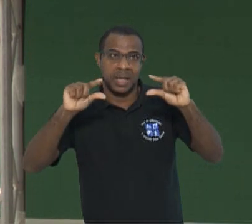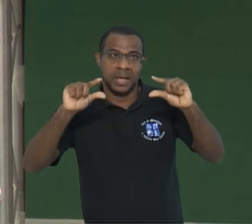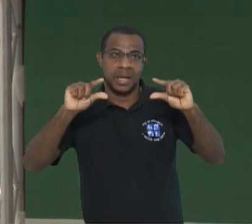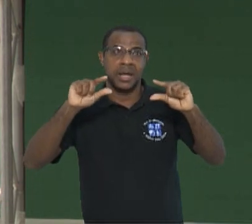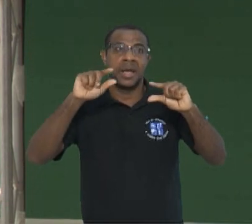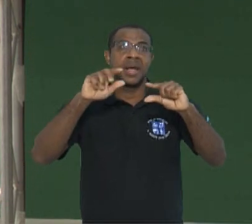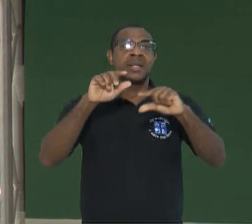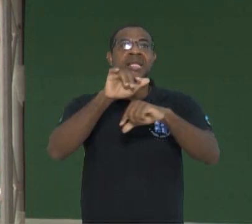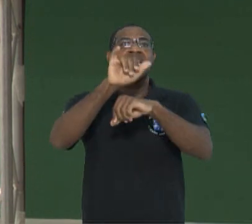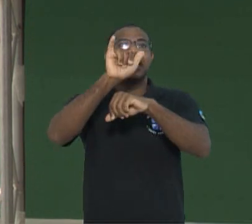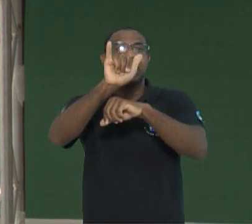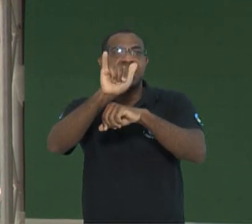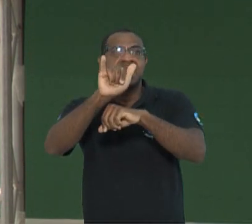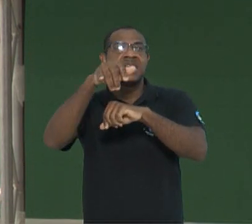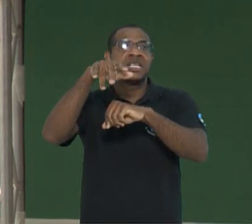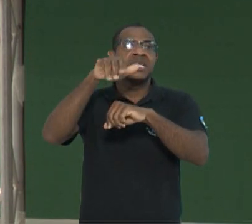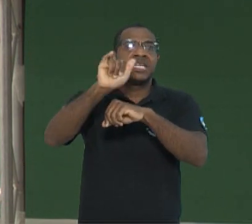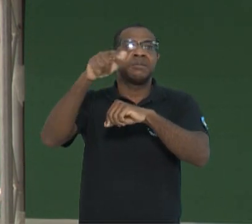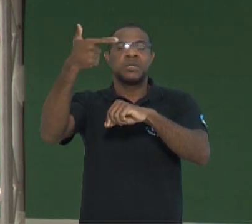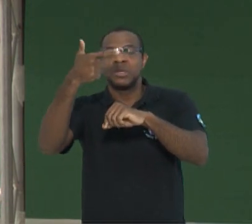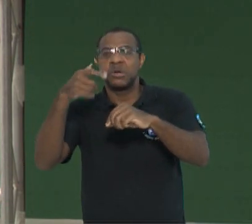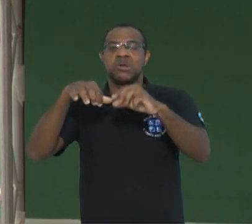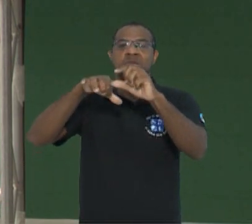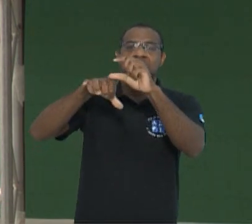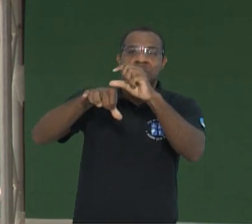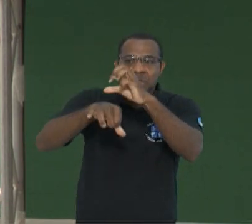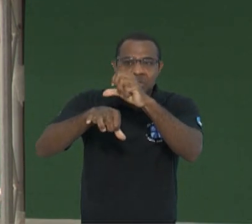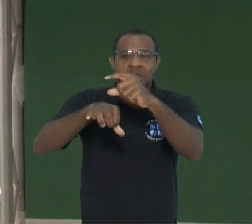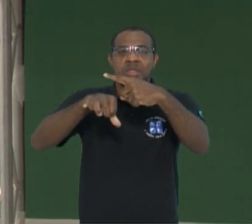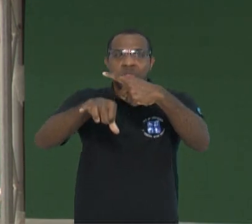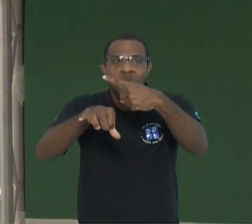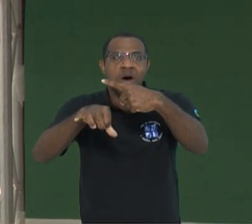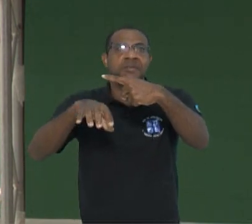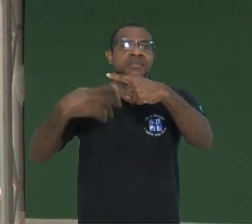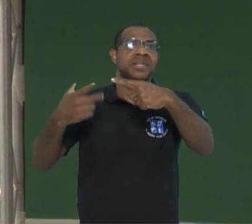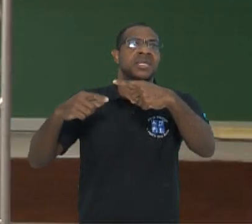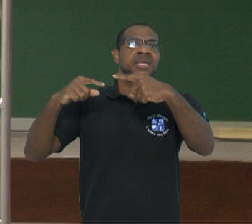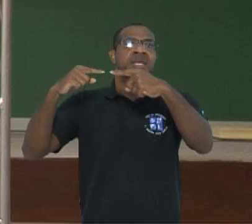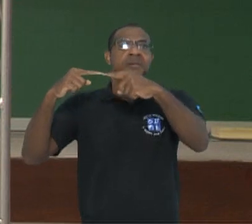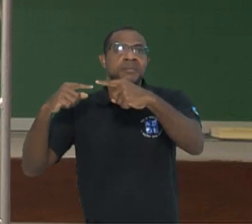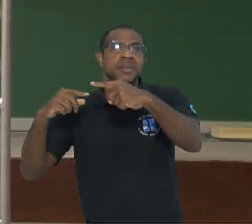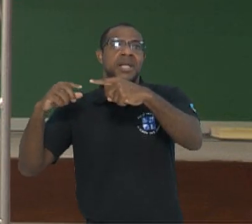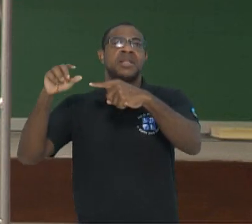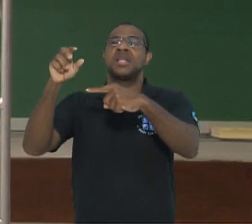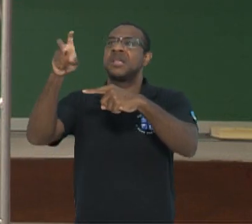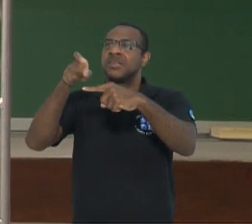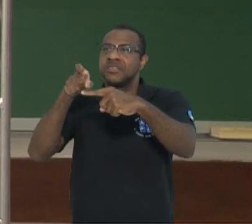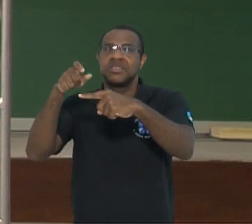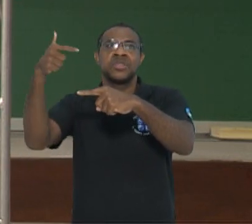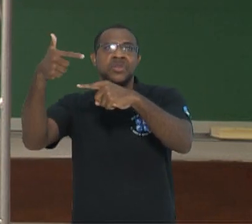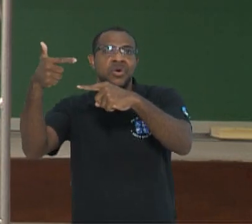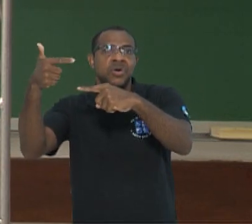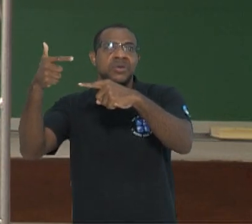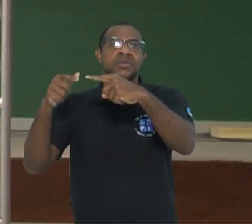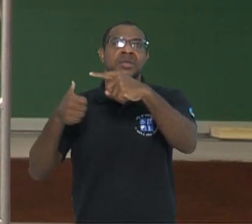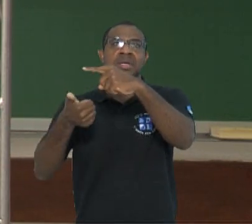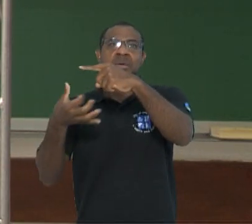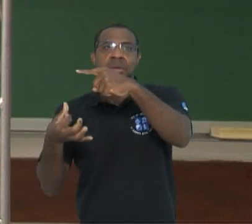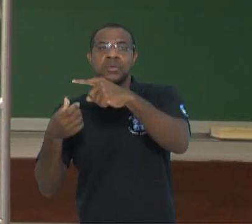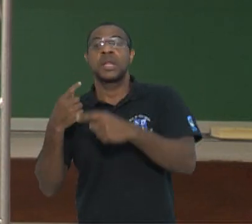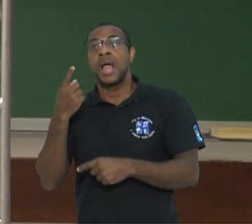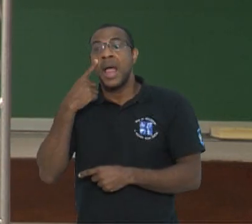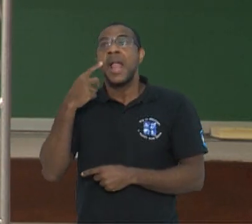dessa hipérbole. Então nós temos 3 alternativas erradas e uma alternativa correta. Então leia com atenção, daqui a pouquinho a gente volta para